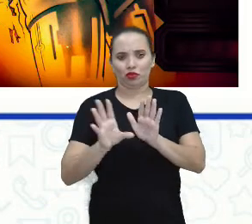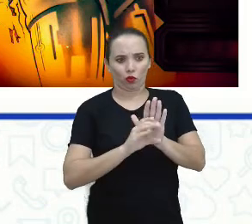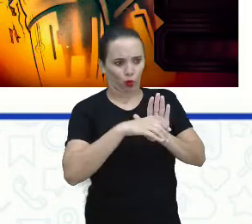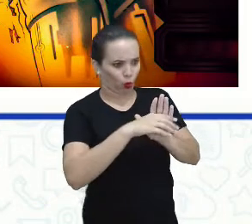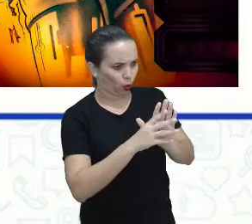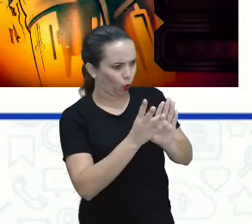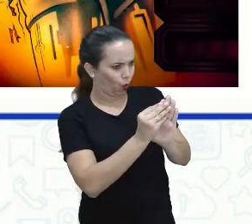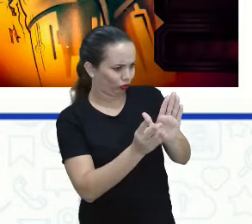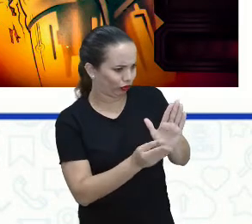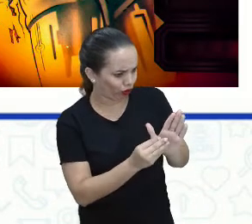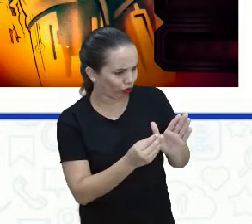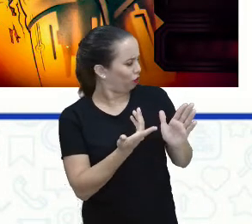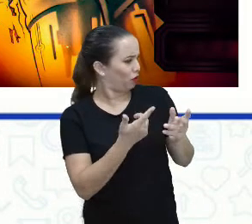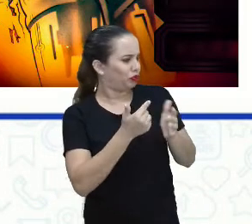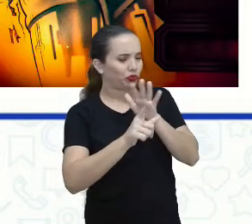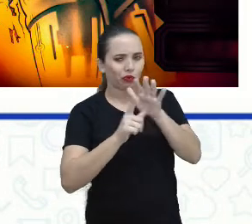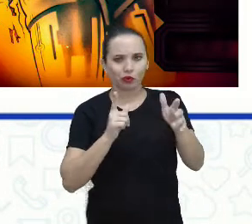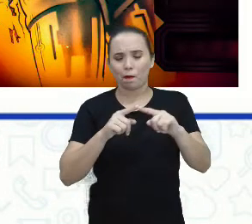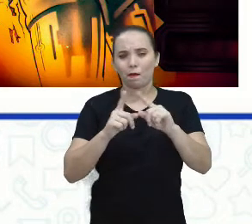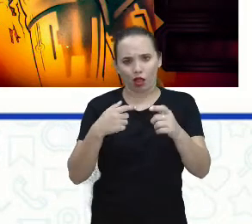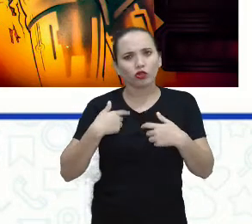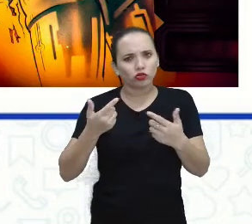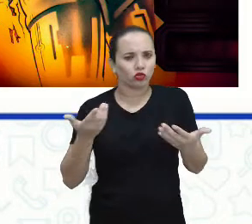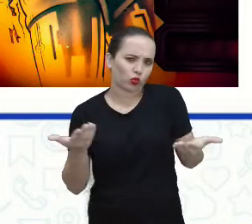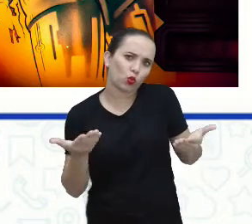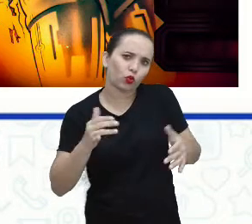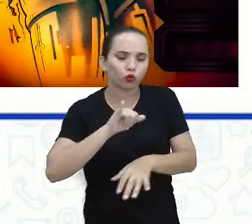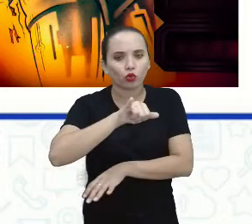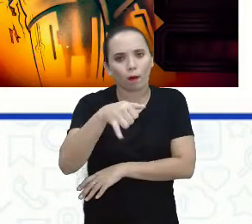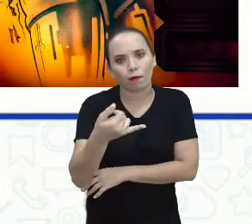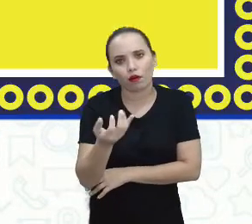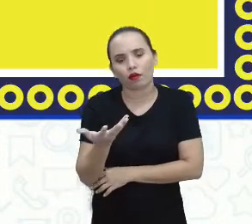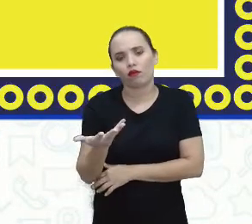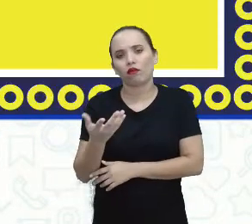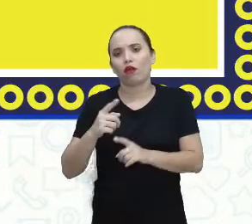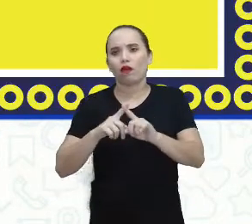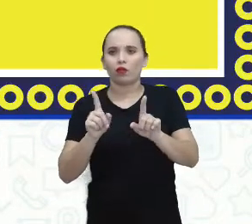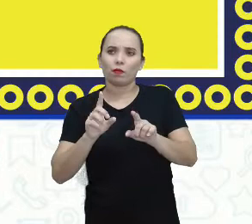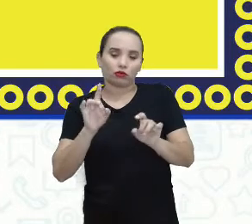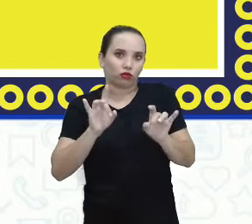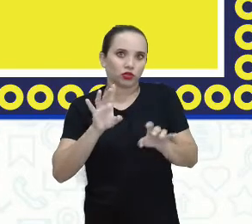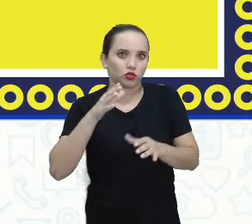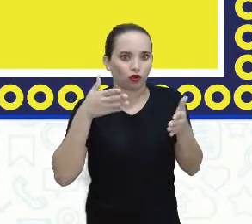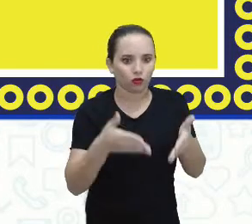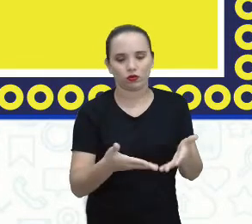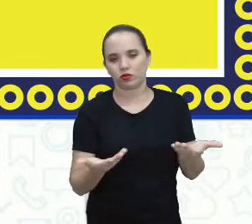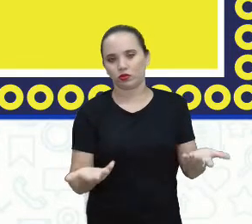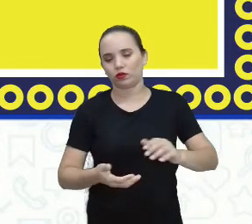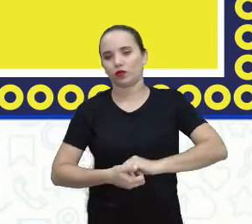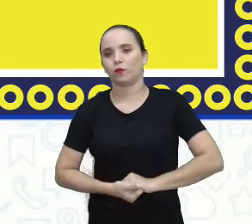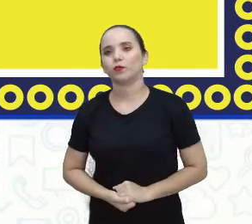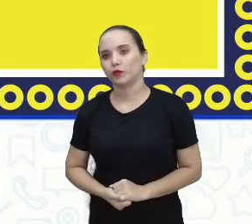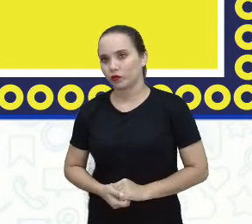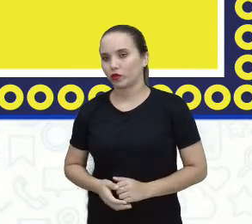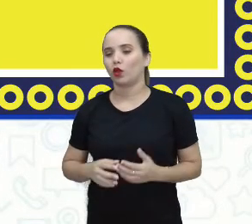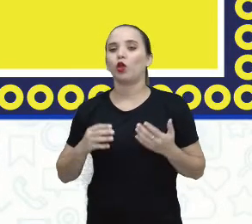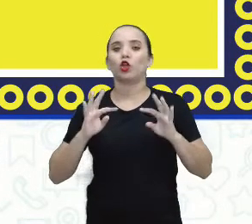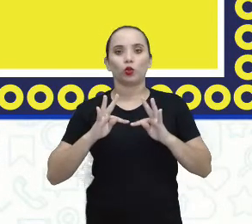gente curte, né, mas a gente precisa não ter só isso. Madonna, Michael Jackson, né, então tudo